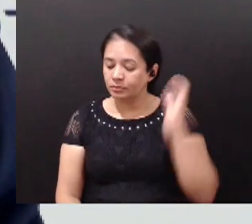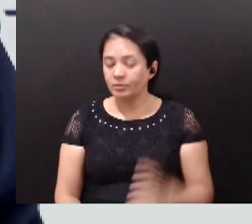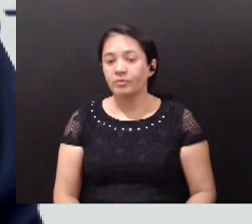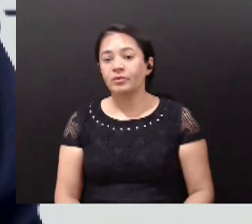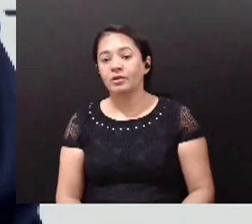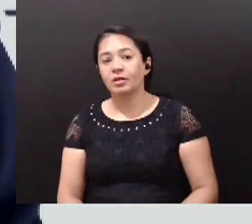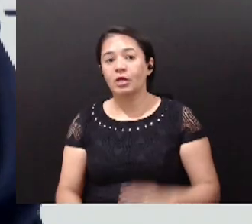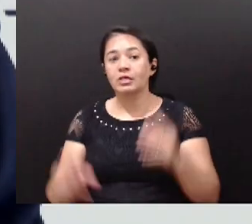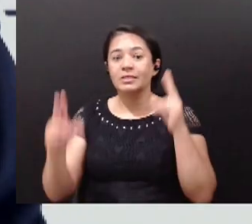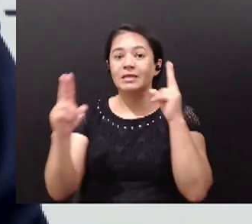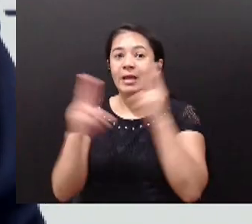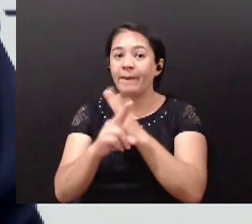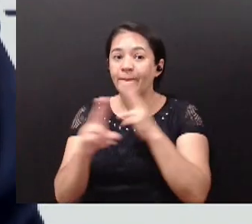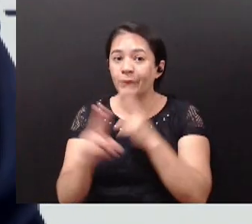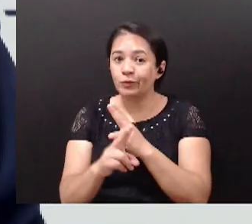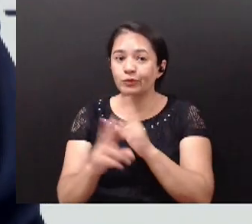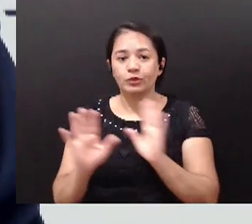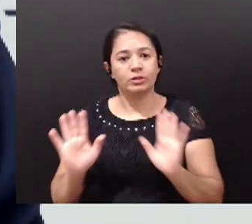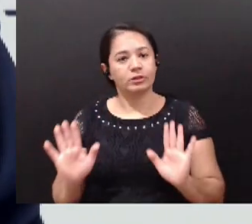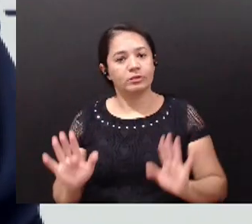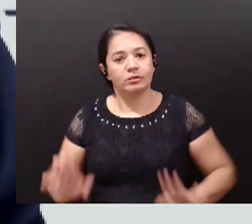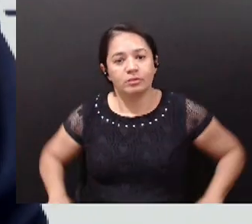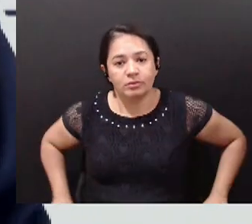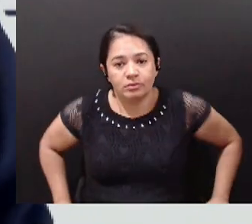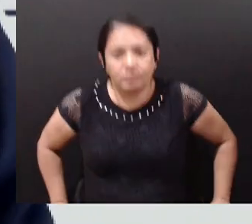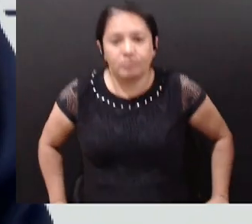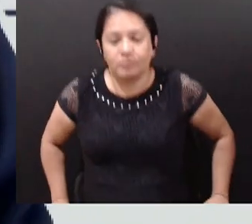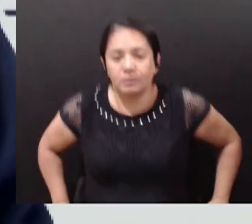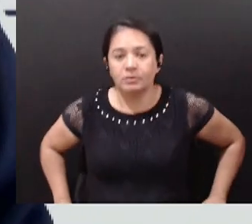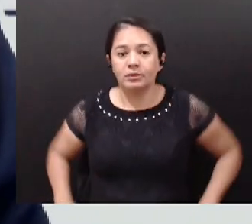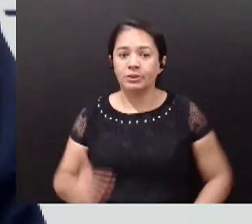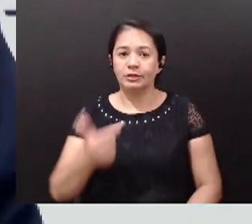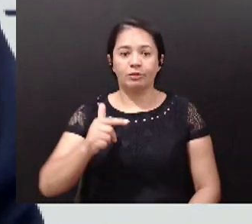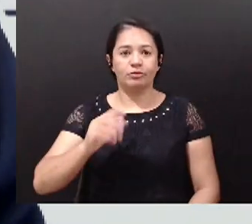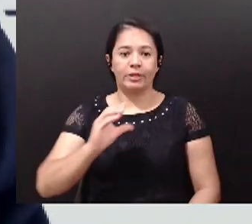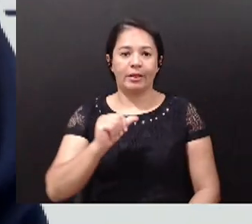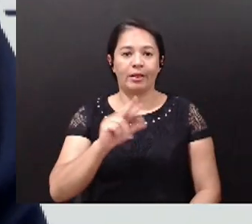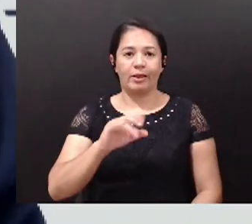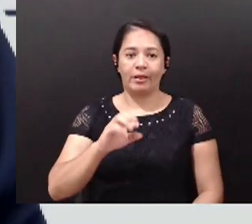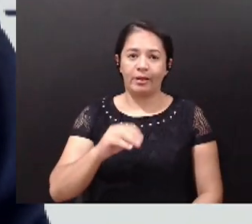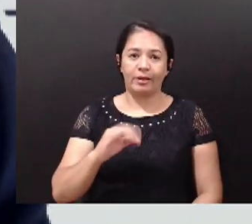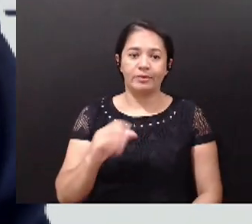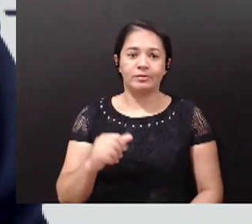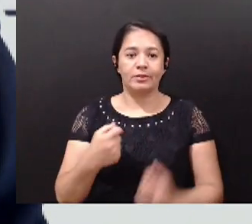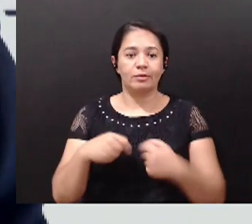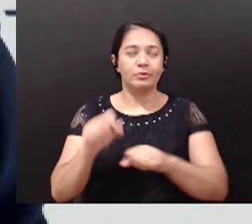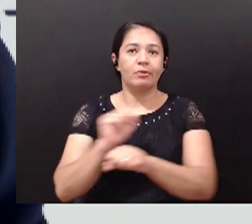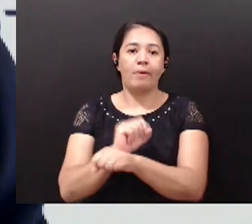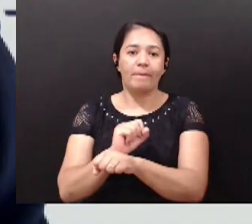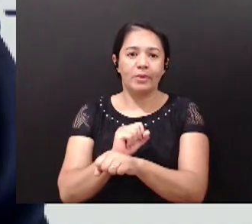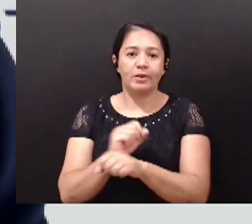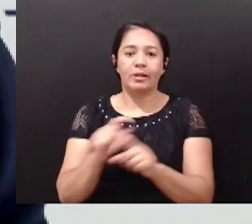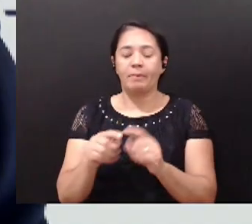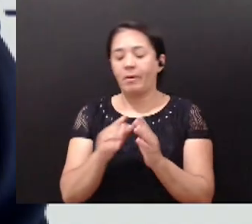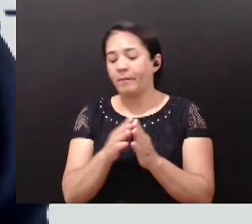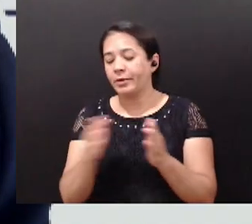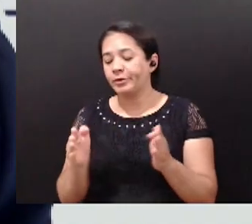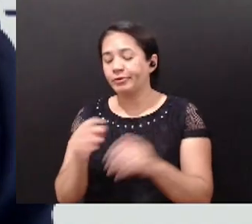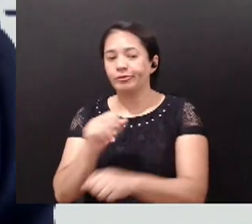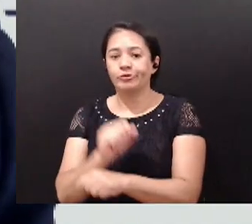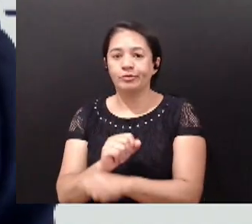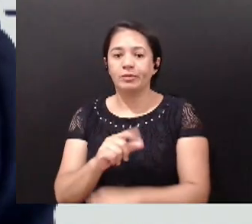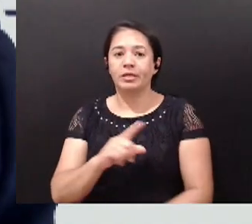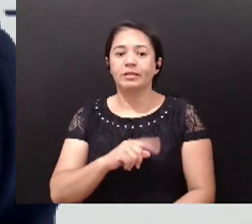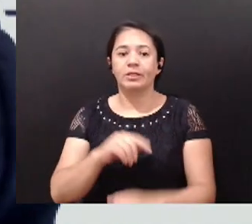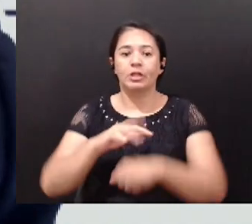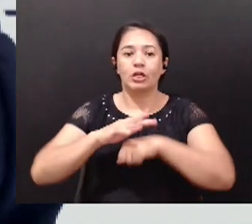ou emergência? Aí não há carência. Mas, além desse período de carência, nós temos doenças e